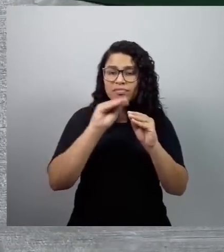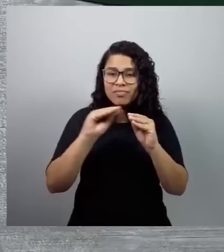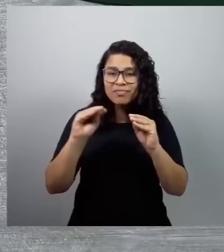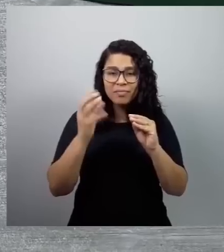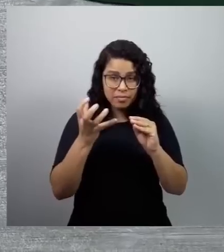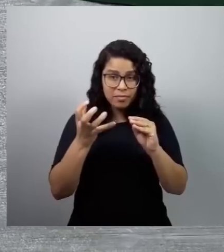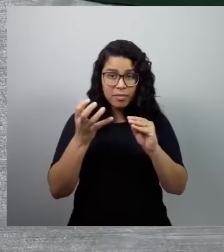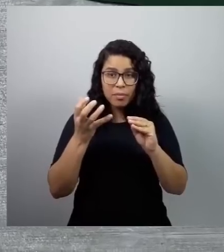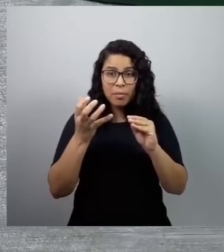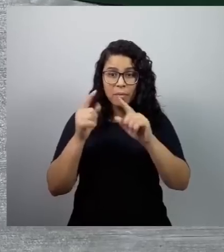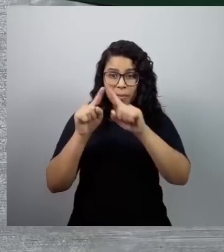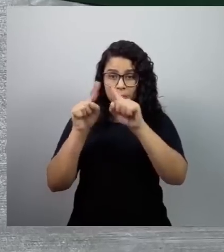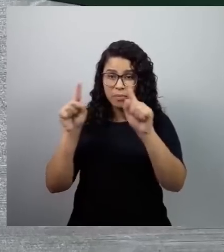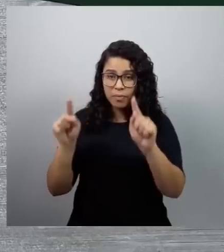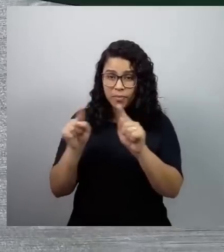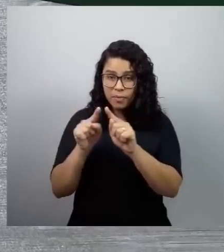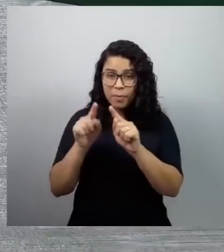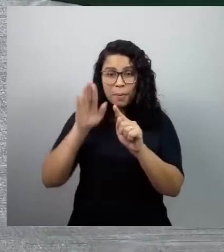pintar.